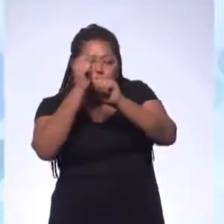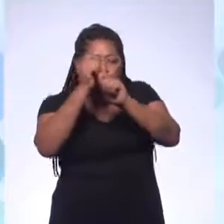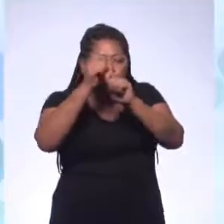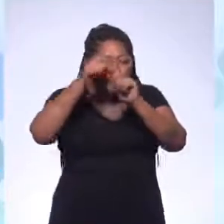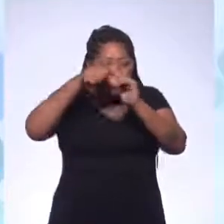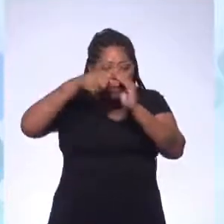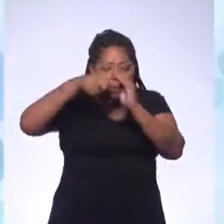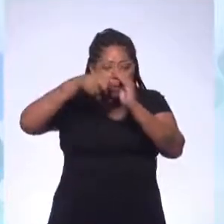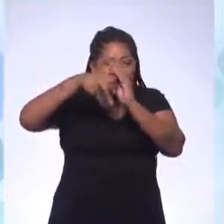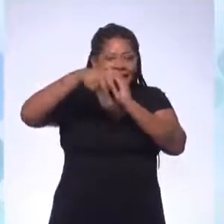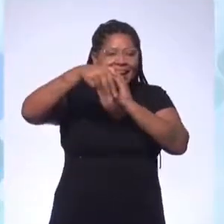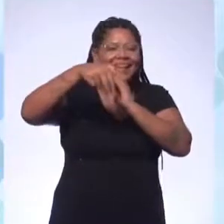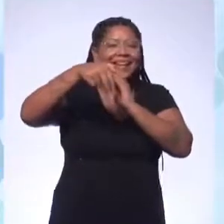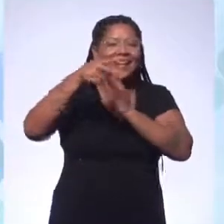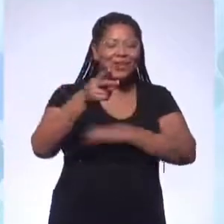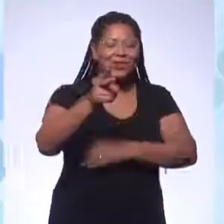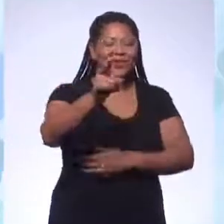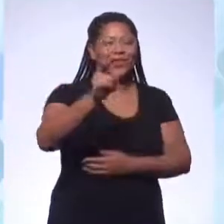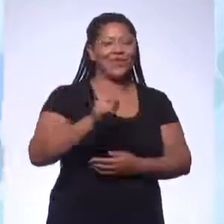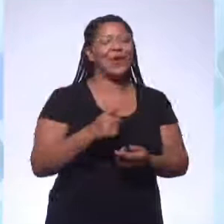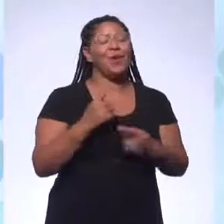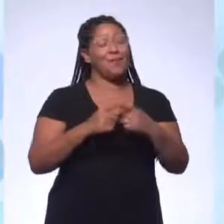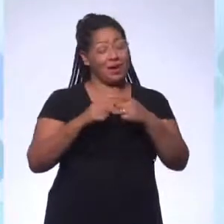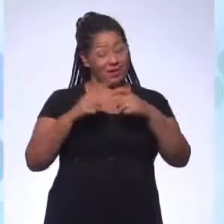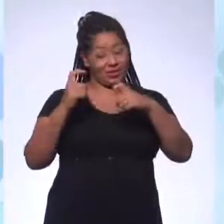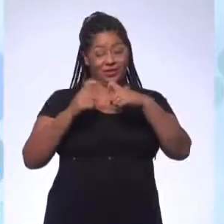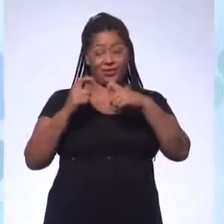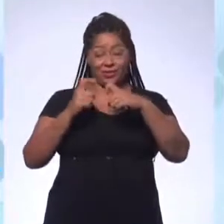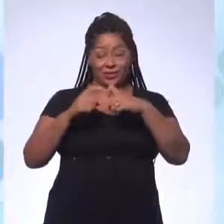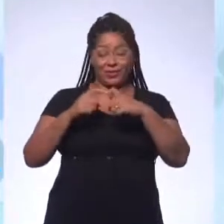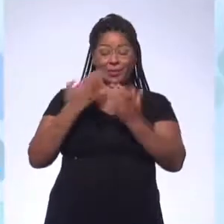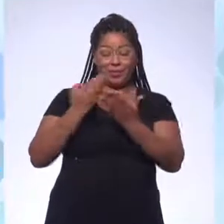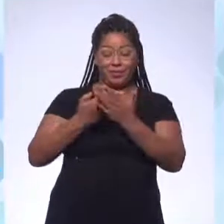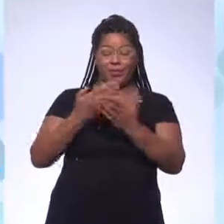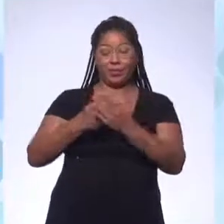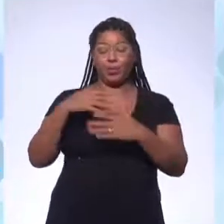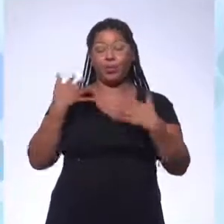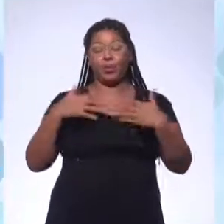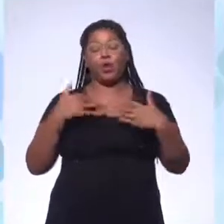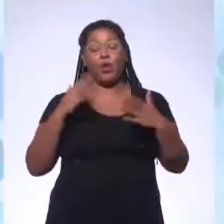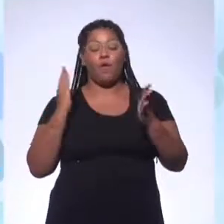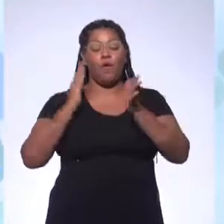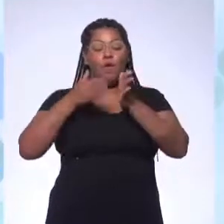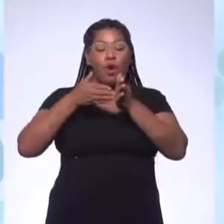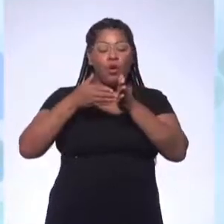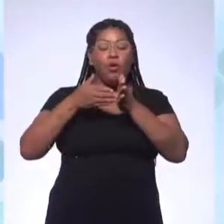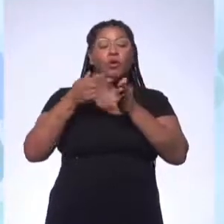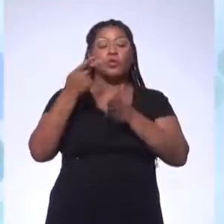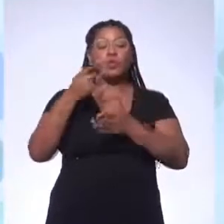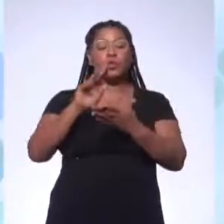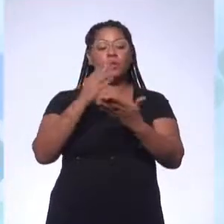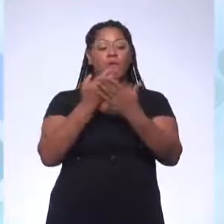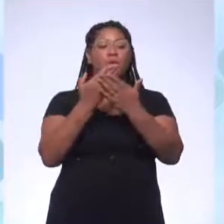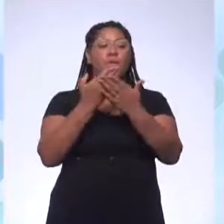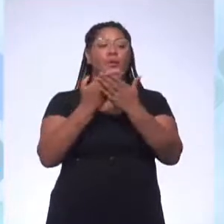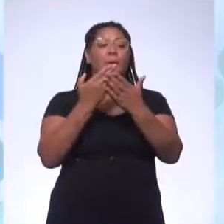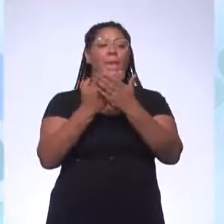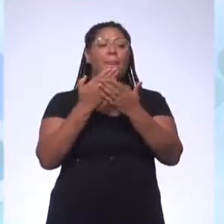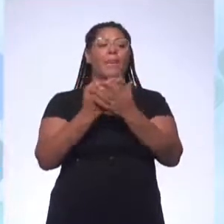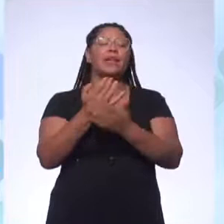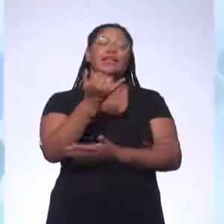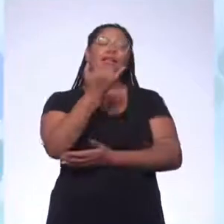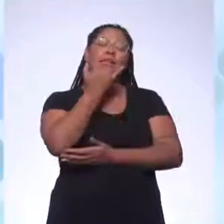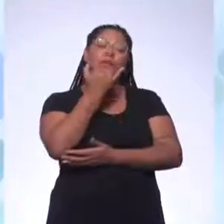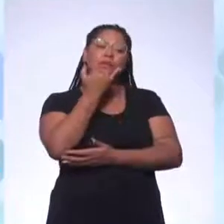e continuar. Porque na vida do médico você tem que estudar muito. Então, foco nos seus estudos. E desculpe aí, porque